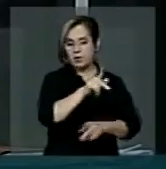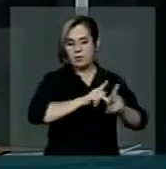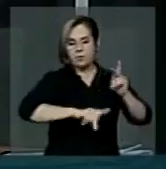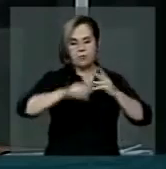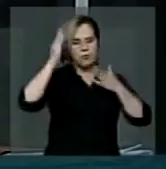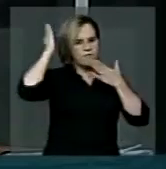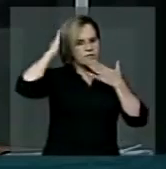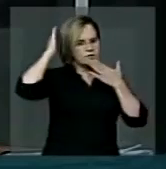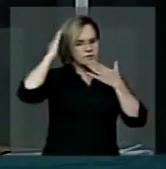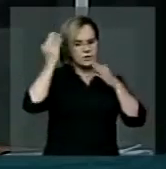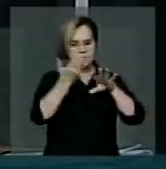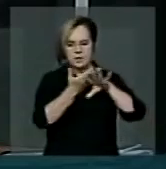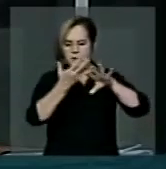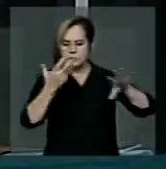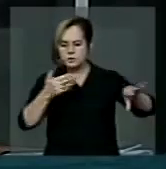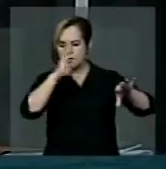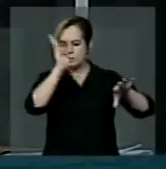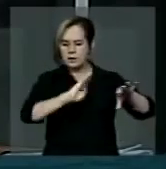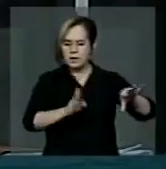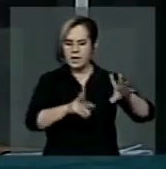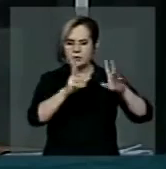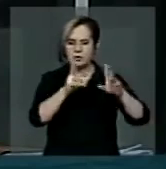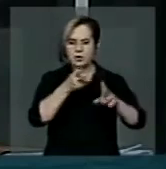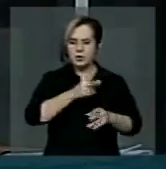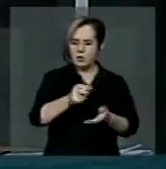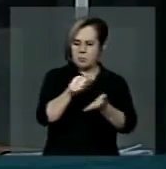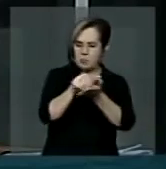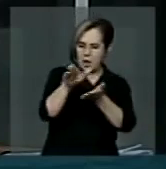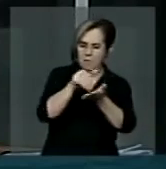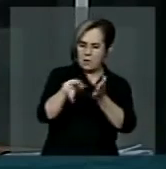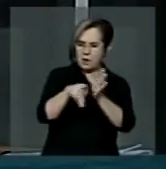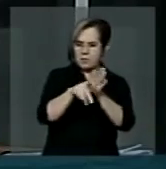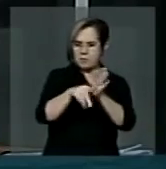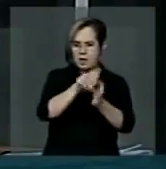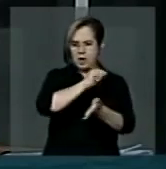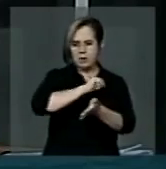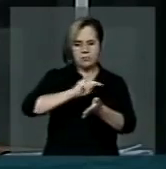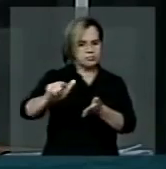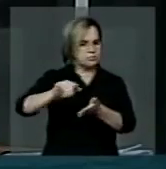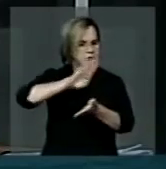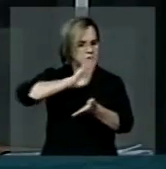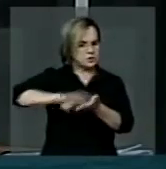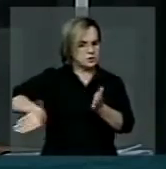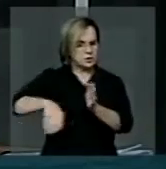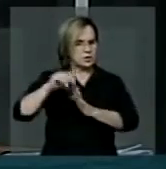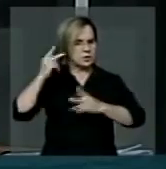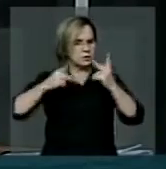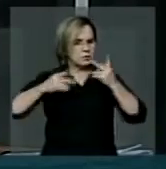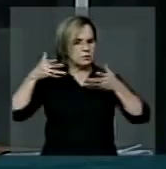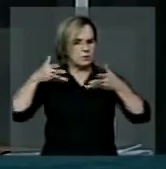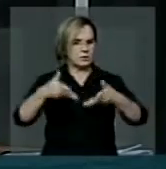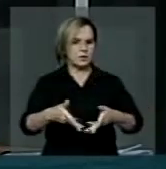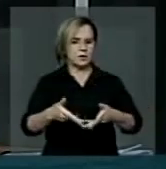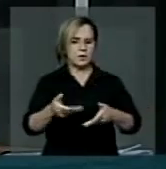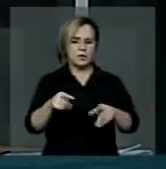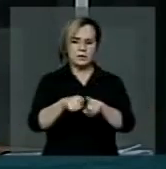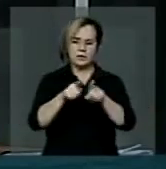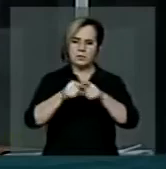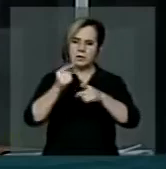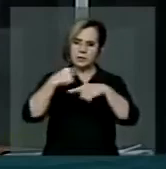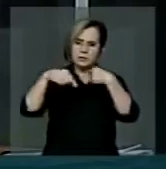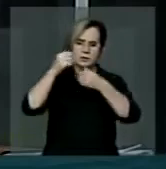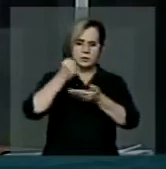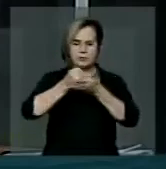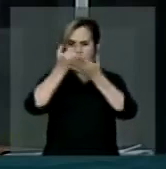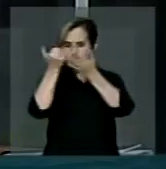durante séculos, expulsando-os, alijando-os da participação política e do verdadeiro desenvolvimento?